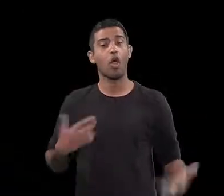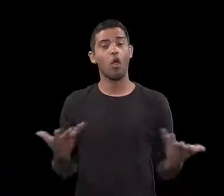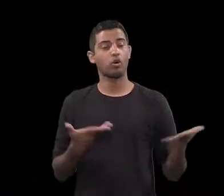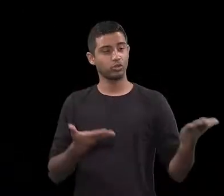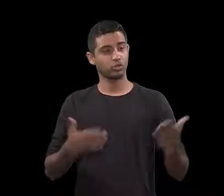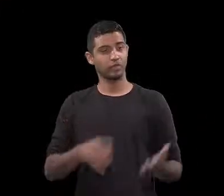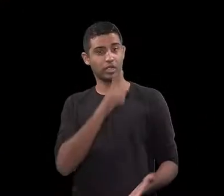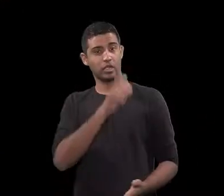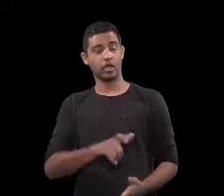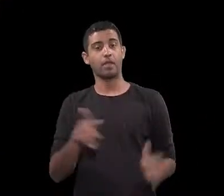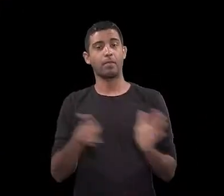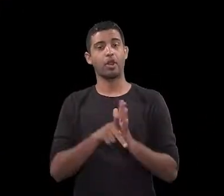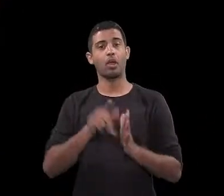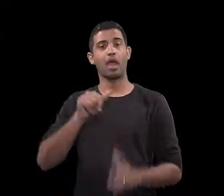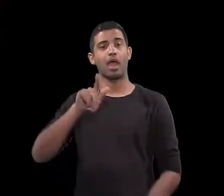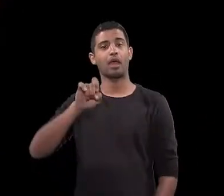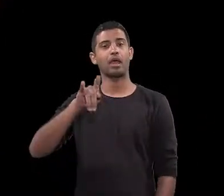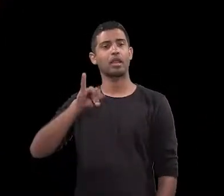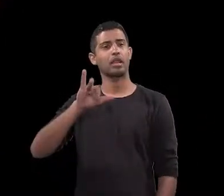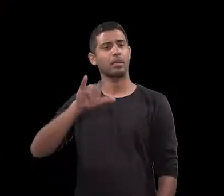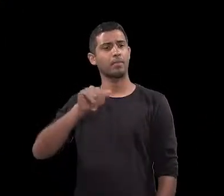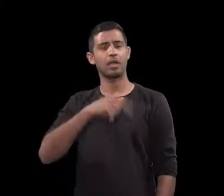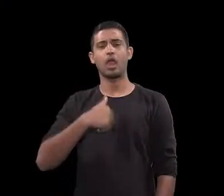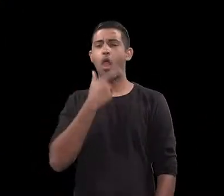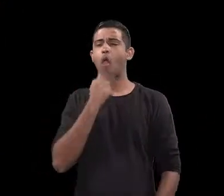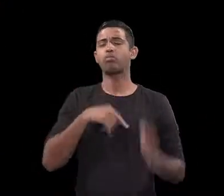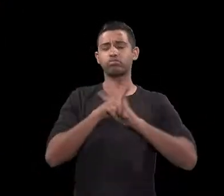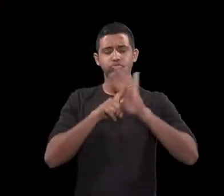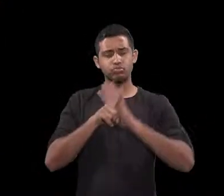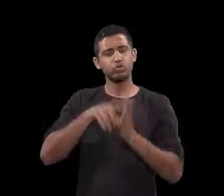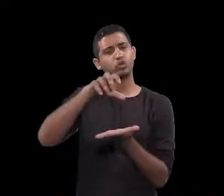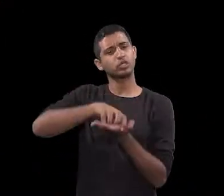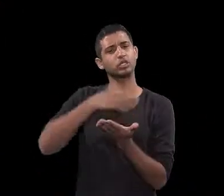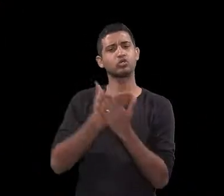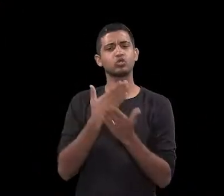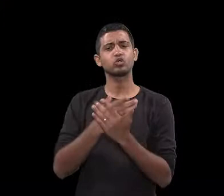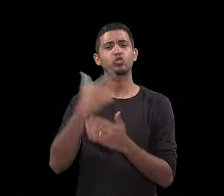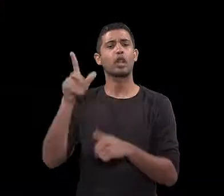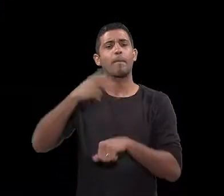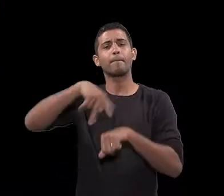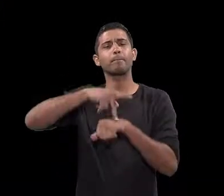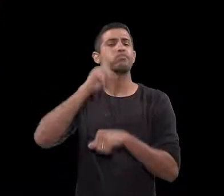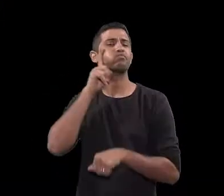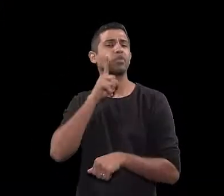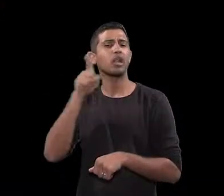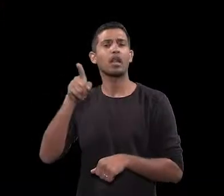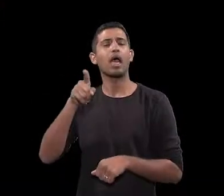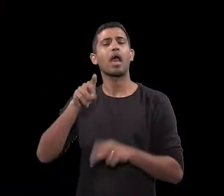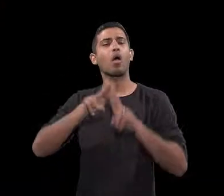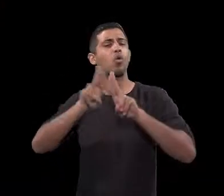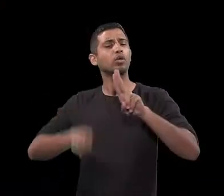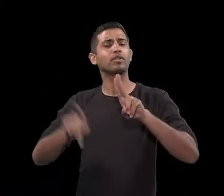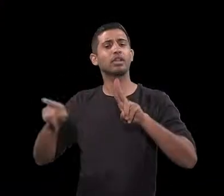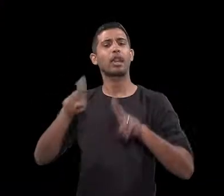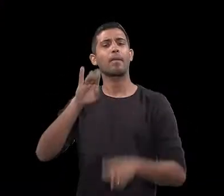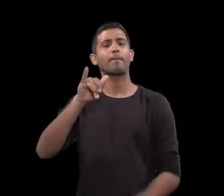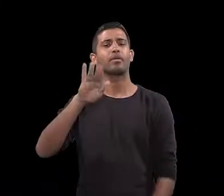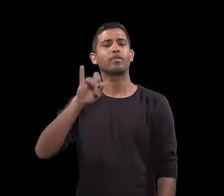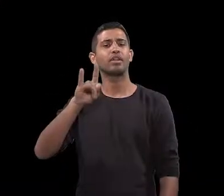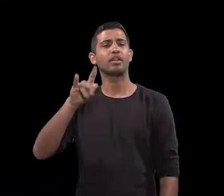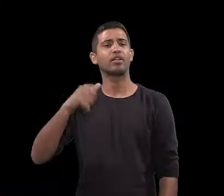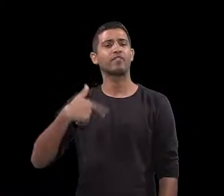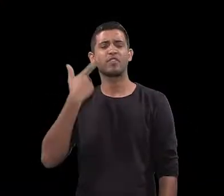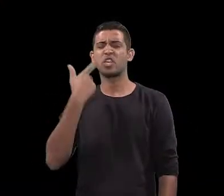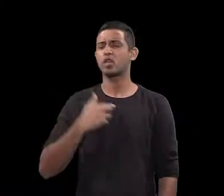O nosso convidado de hoje vem da Alemanha. É pesquisador do Centro de Estudos Interamericanos da Universidade de Bielefeld,